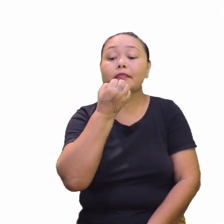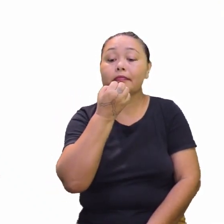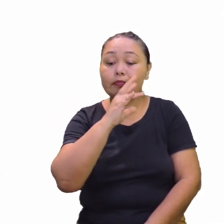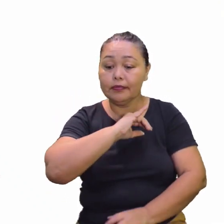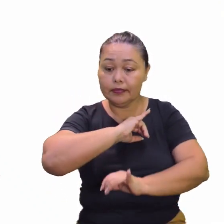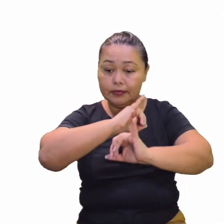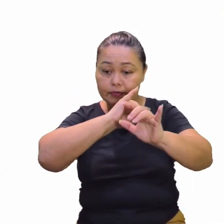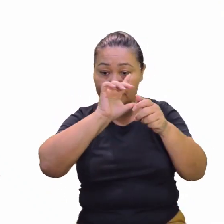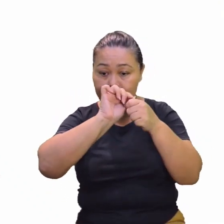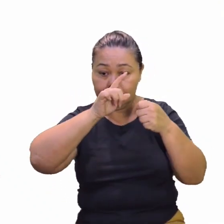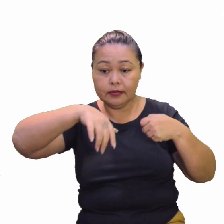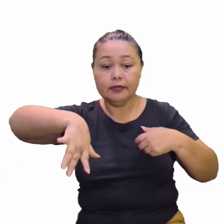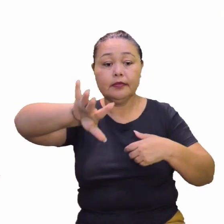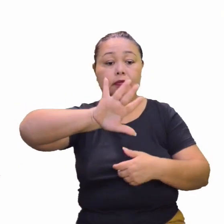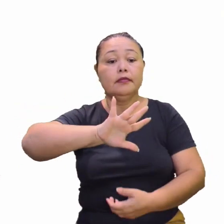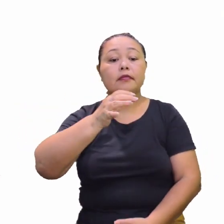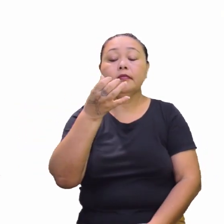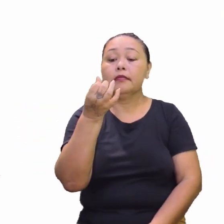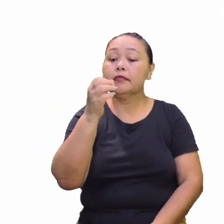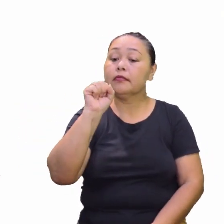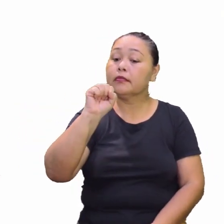ó,